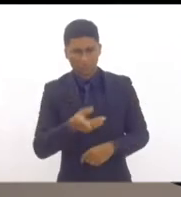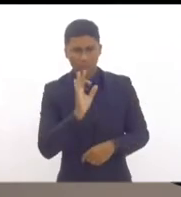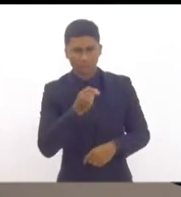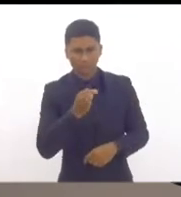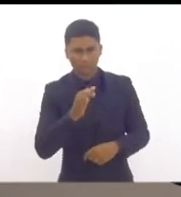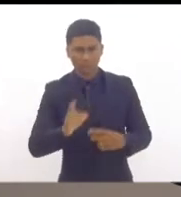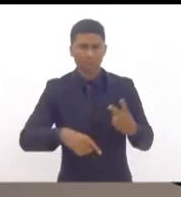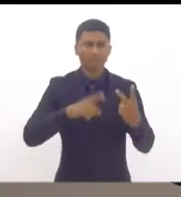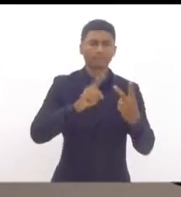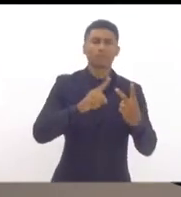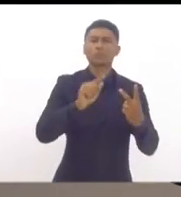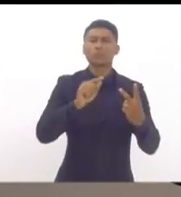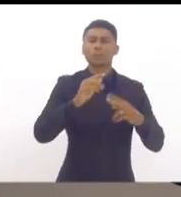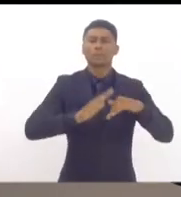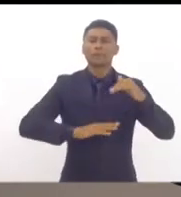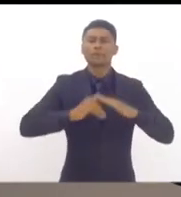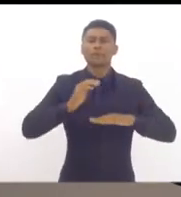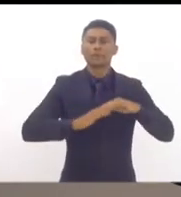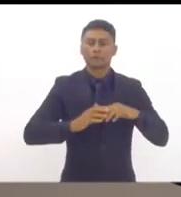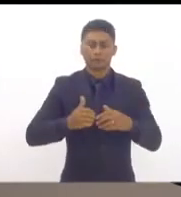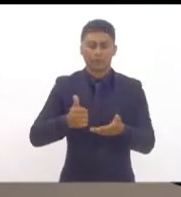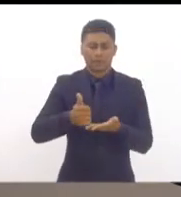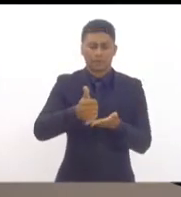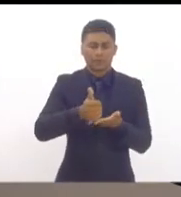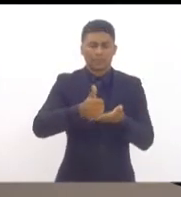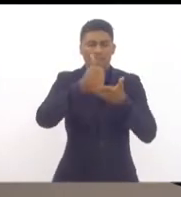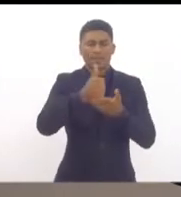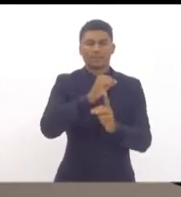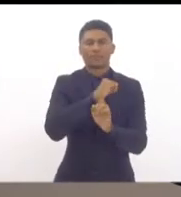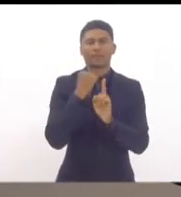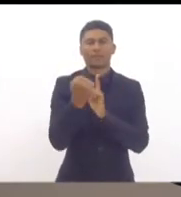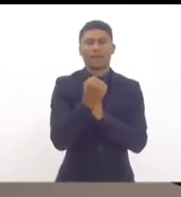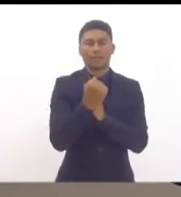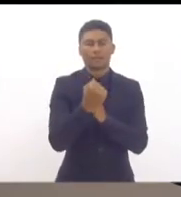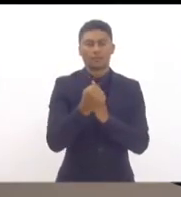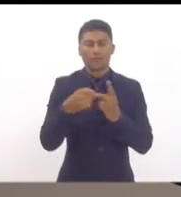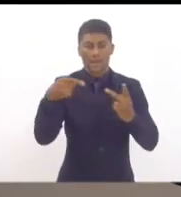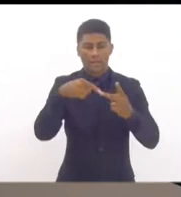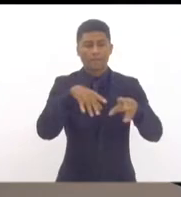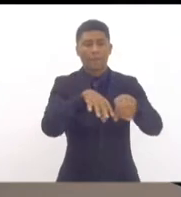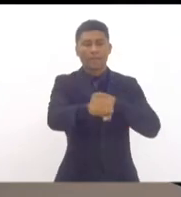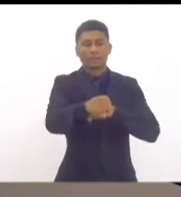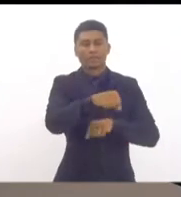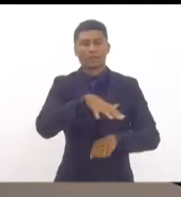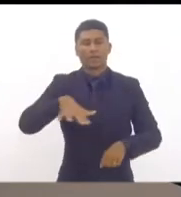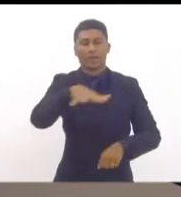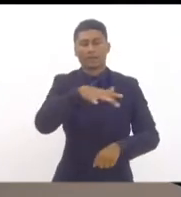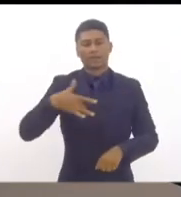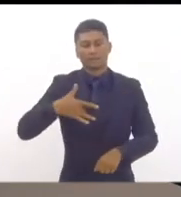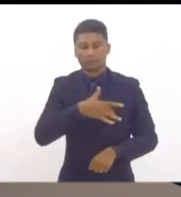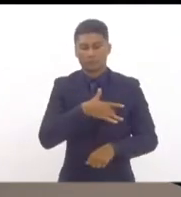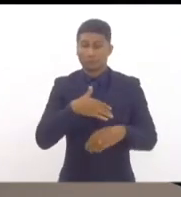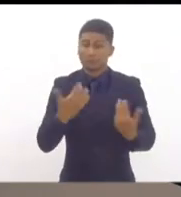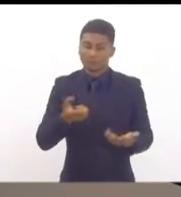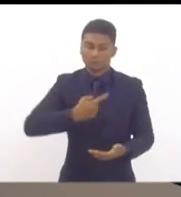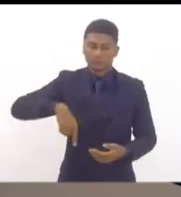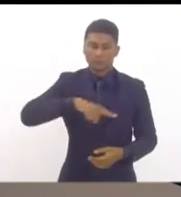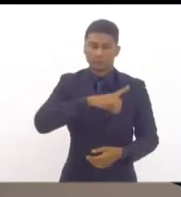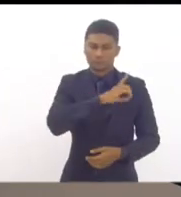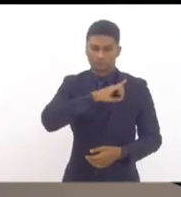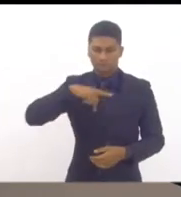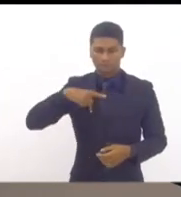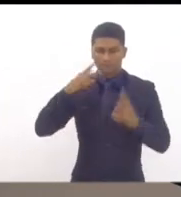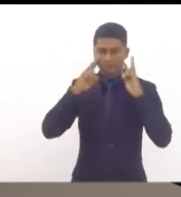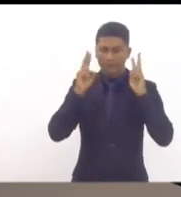Valéria, ela é uma assistente social com formação em saúde. Então, ela, de alguma forma, na visão da Defensoria Pública, ela pegaria